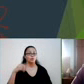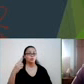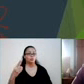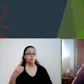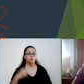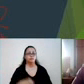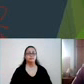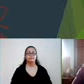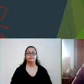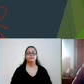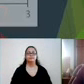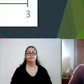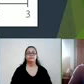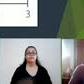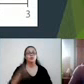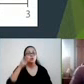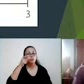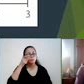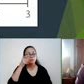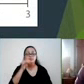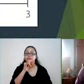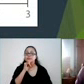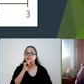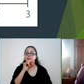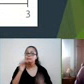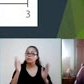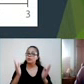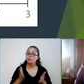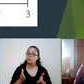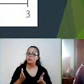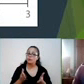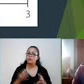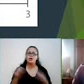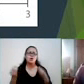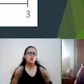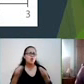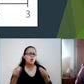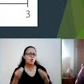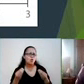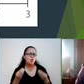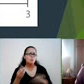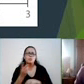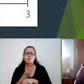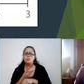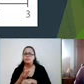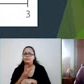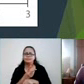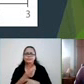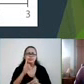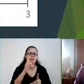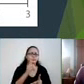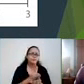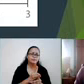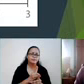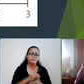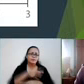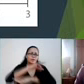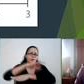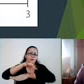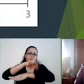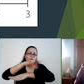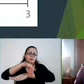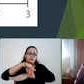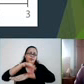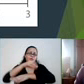Bora para o próximo. Observem esse exemplo agora. Como que eu localizo alguns números racionais na